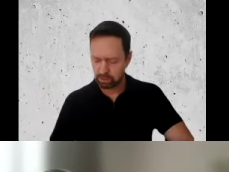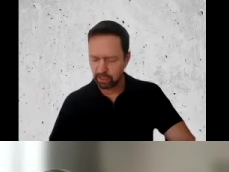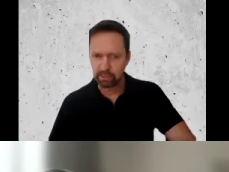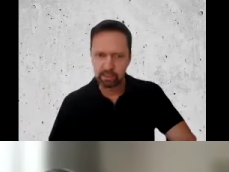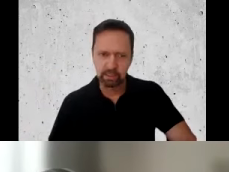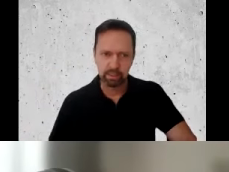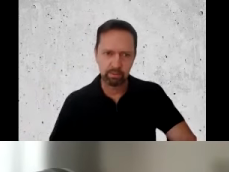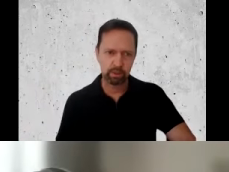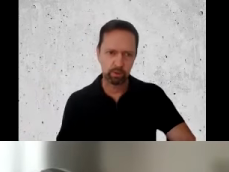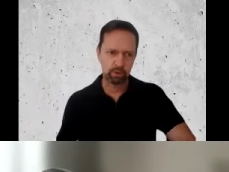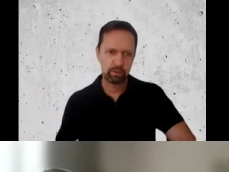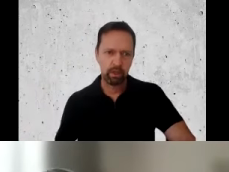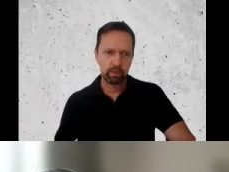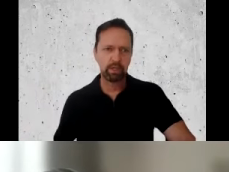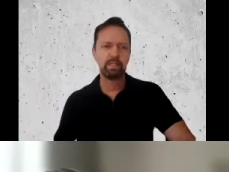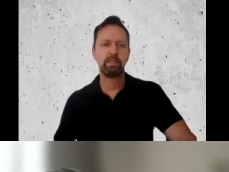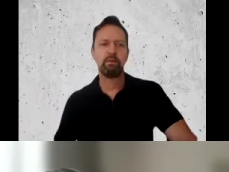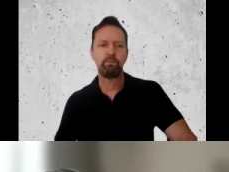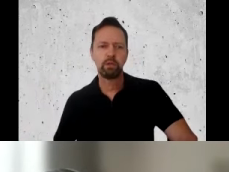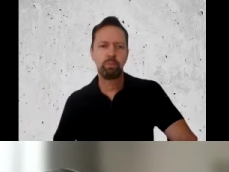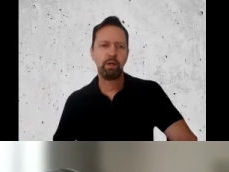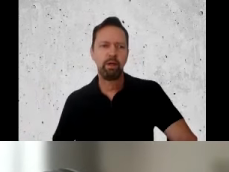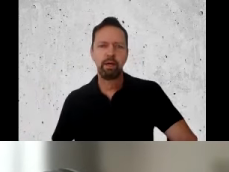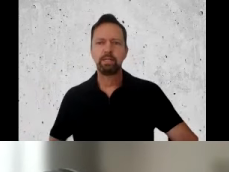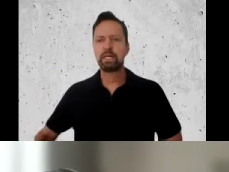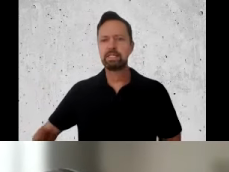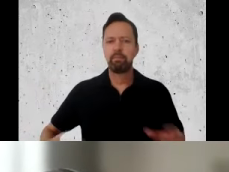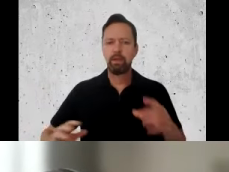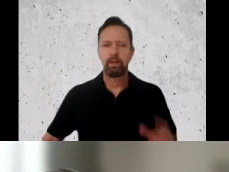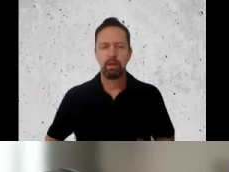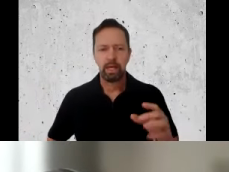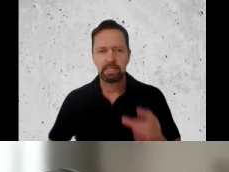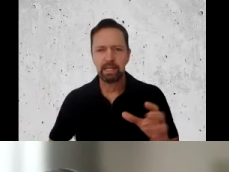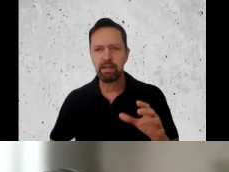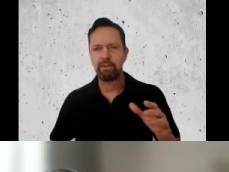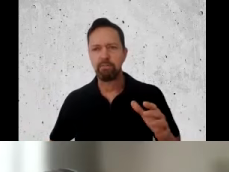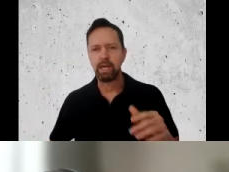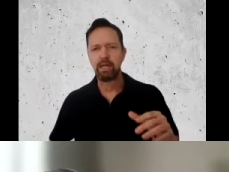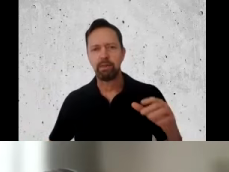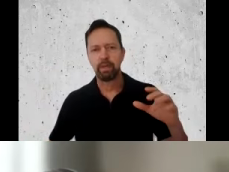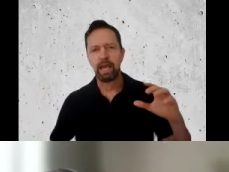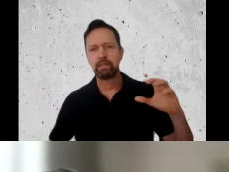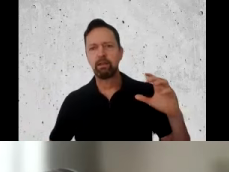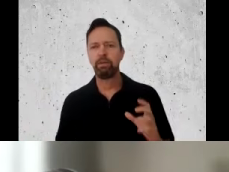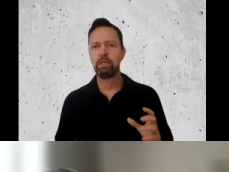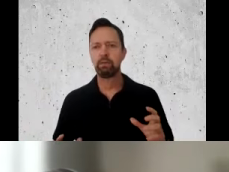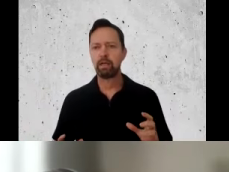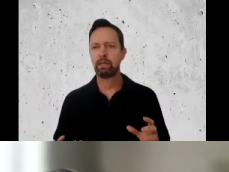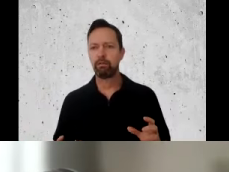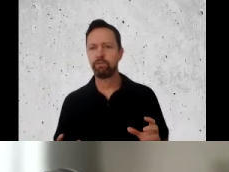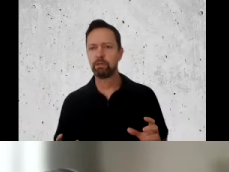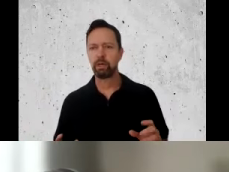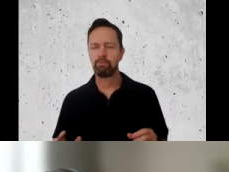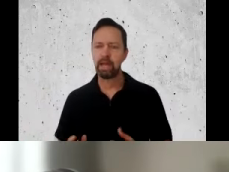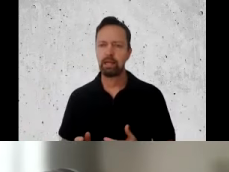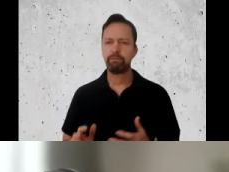elaborei, fiz umas variantes em cima disso. Então, o que você tem? Suponha, a gente quer saber, essa linha vermelha, ela define onde é que